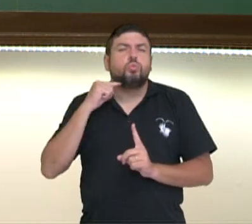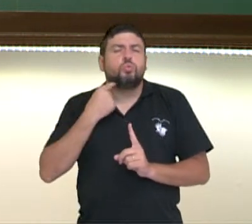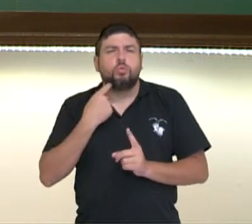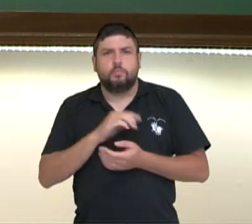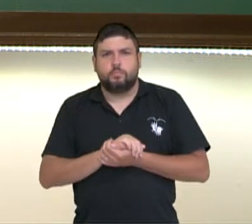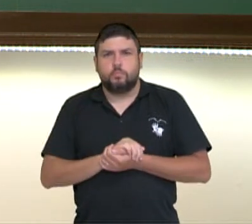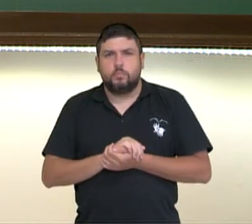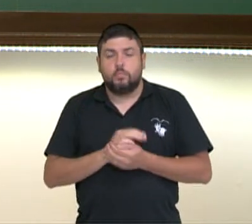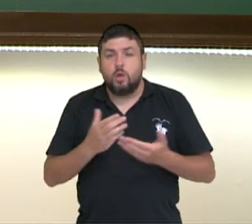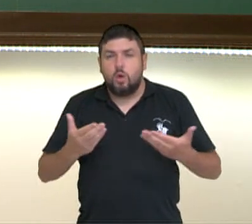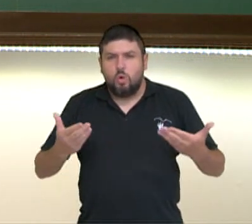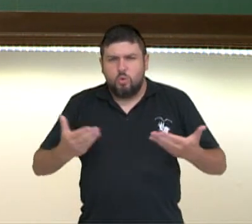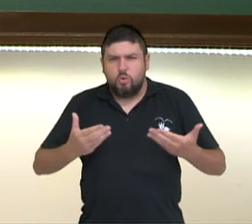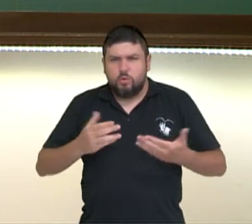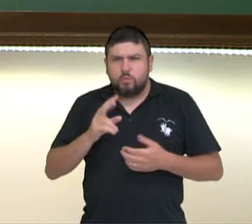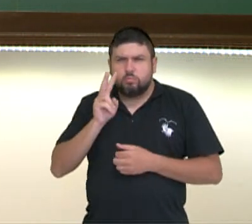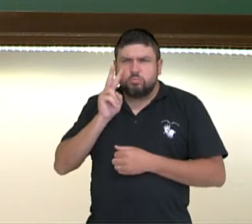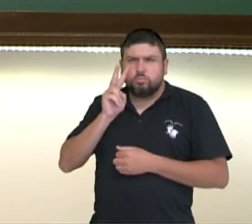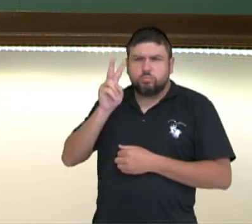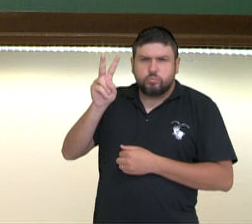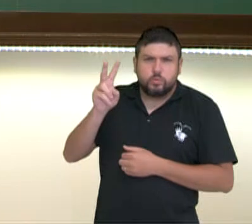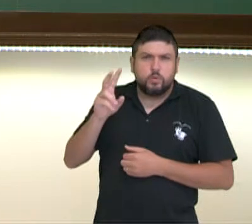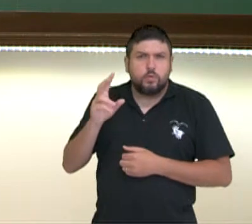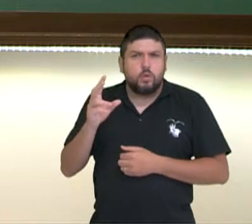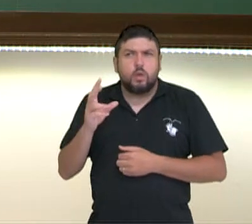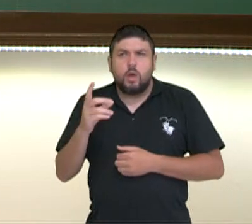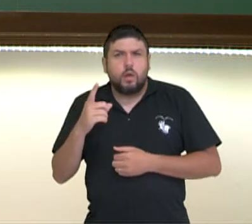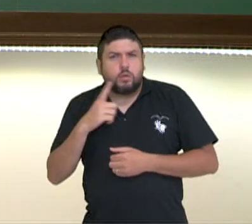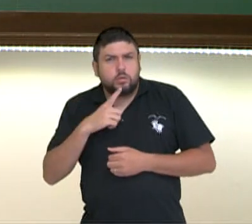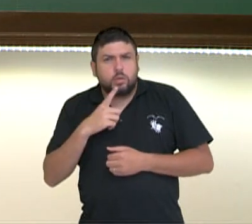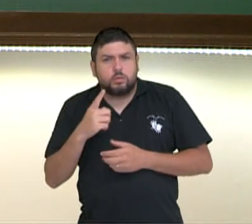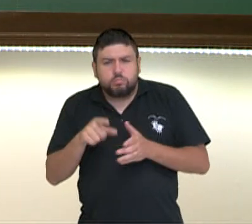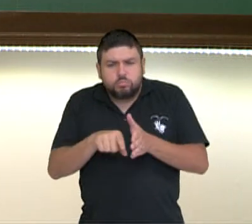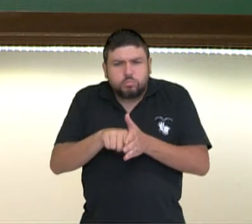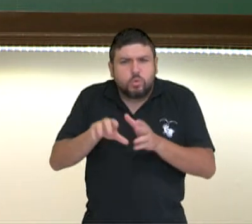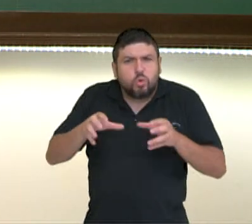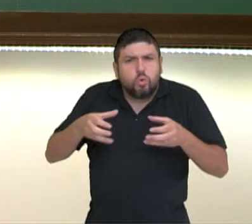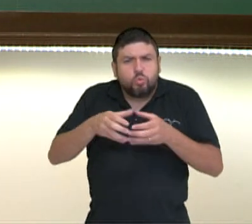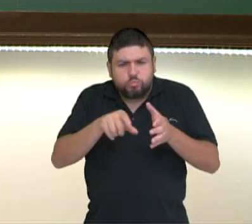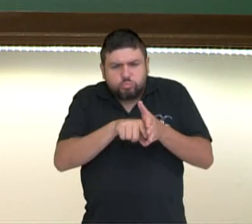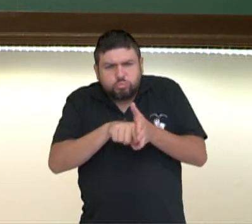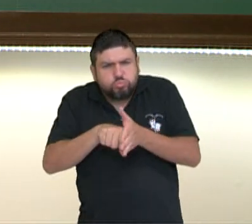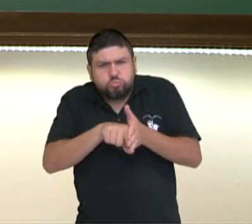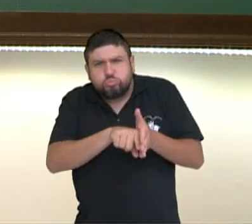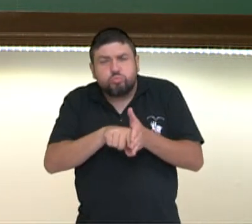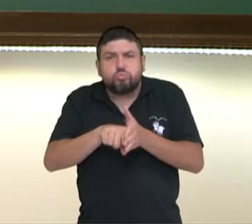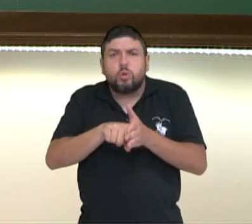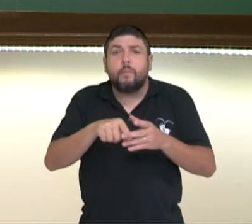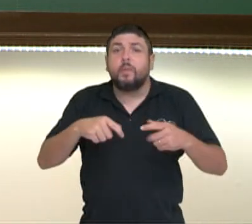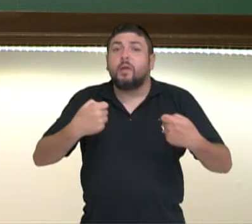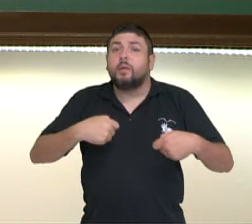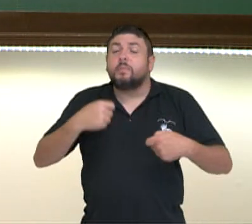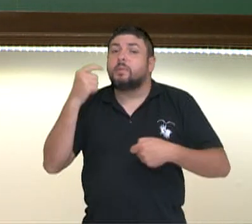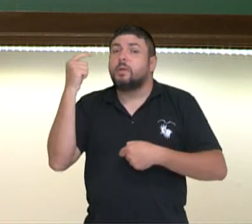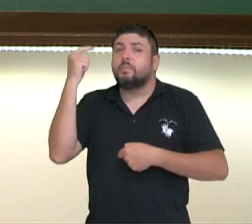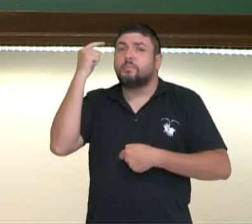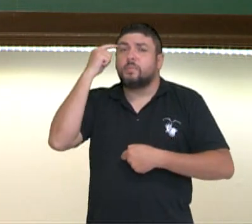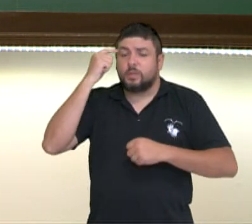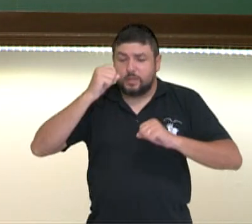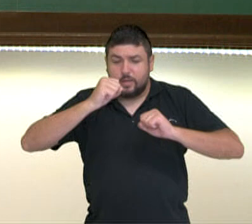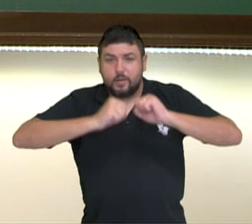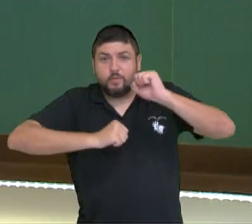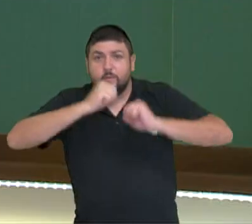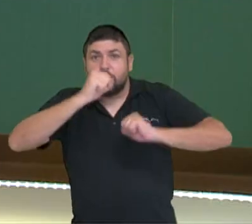acabamos vendo vários especialistas falando da importância de se repensar numa produção industrial